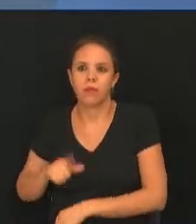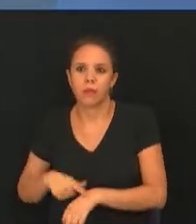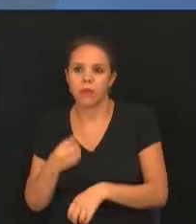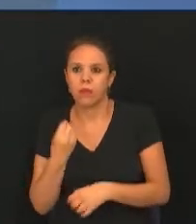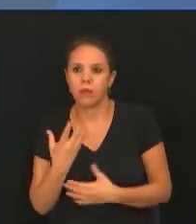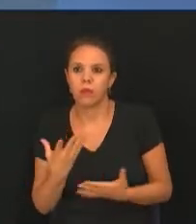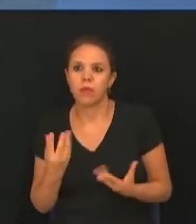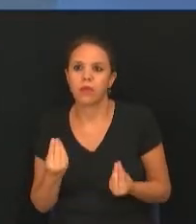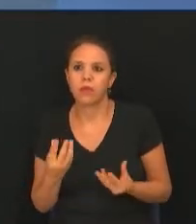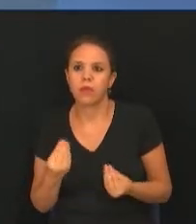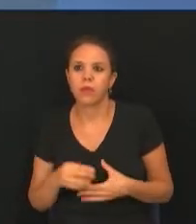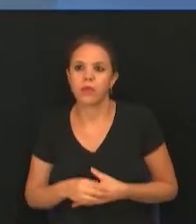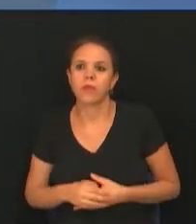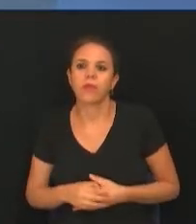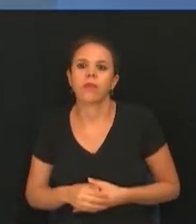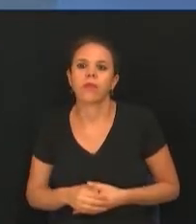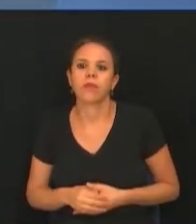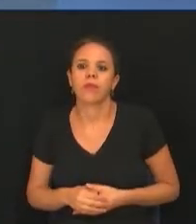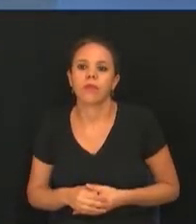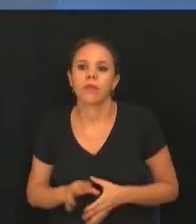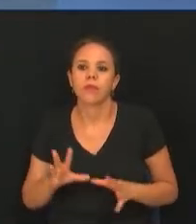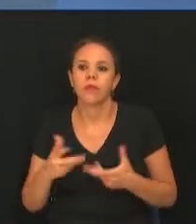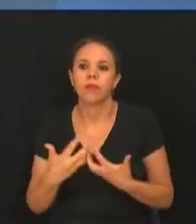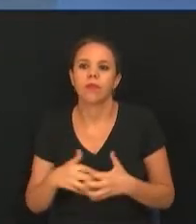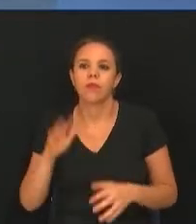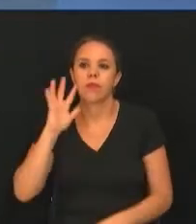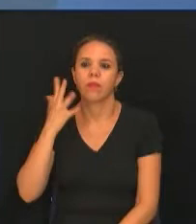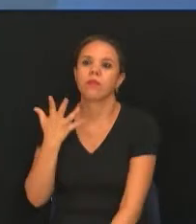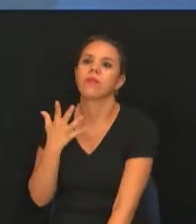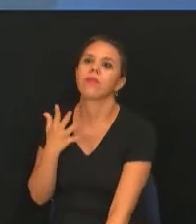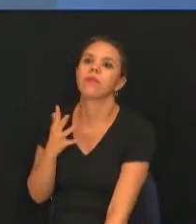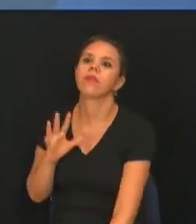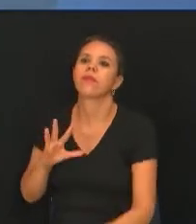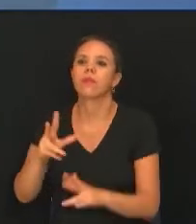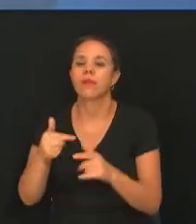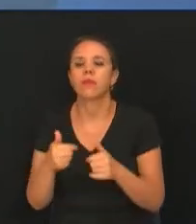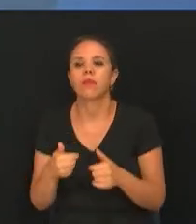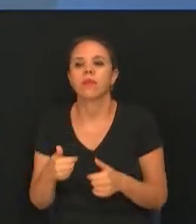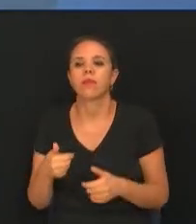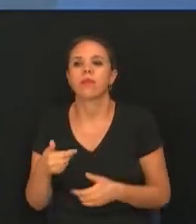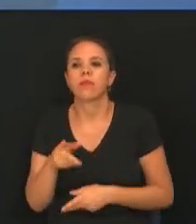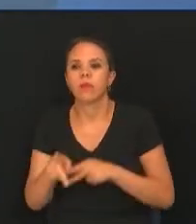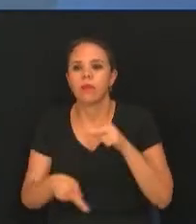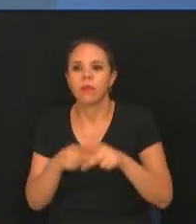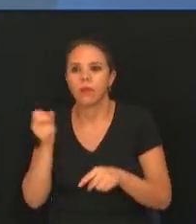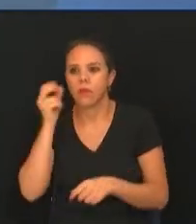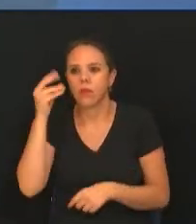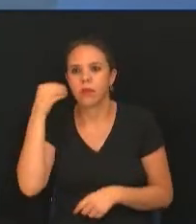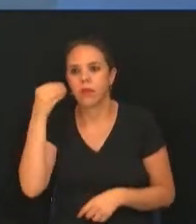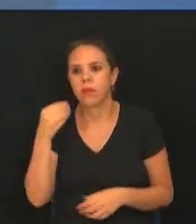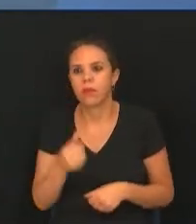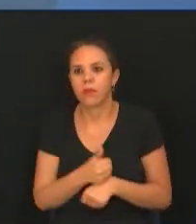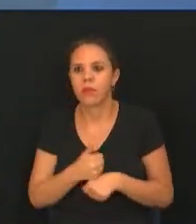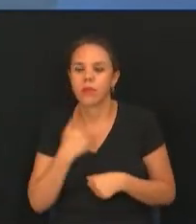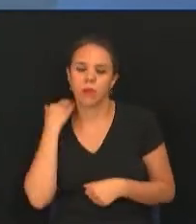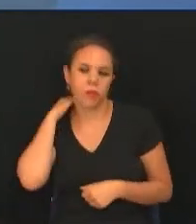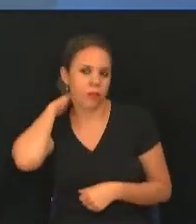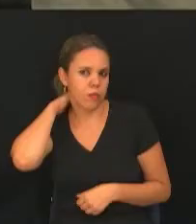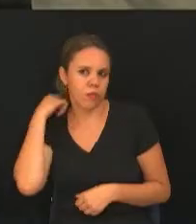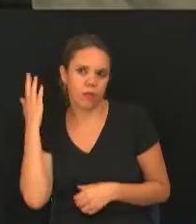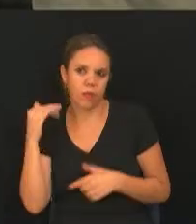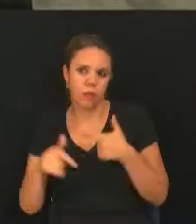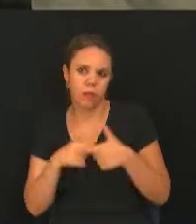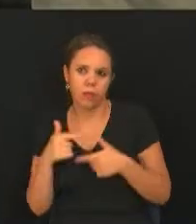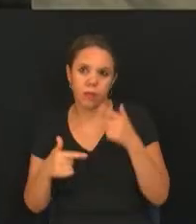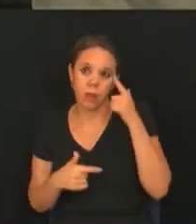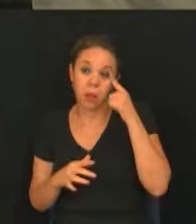para tratar todas essas questões com todos os atores envolvidos, os experts da área. Vereadora, a gente sabe que o trabalho